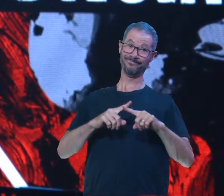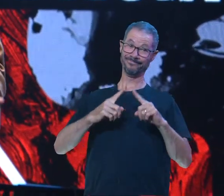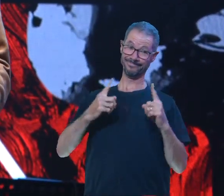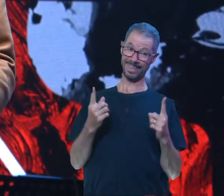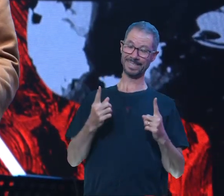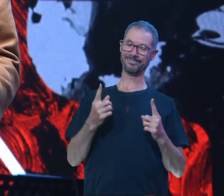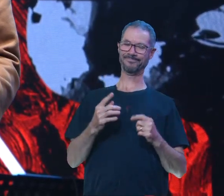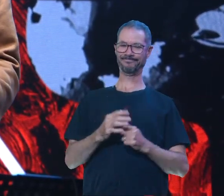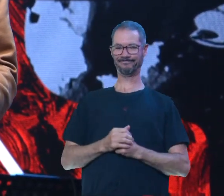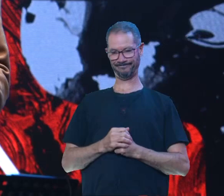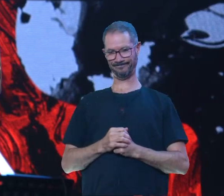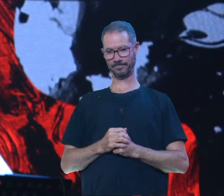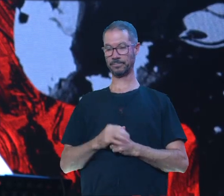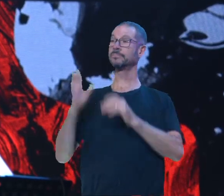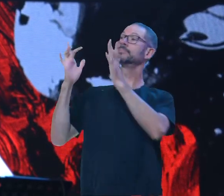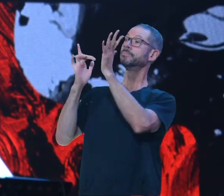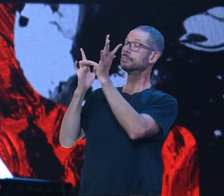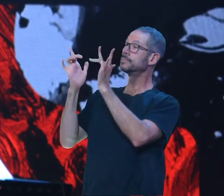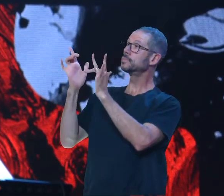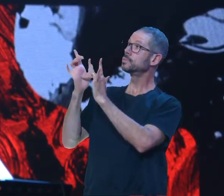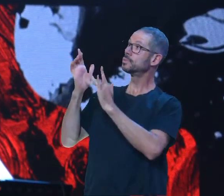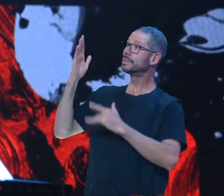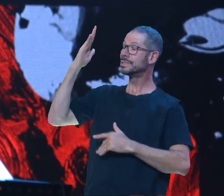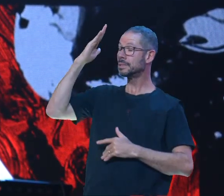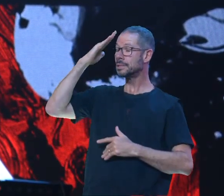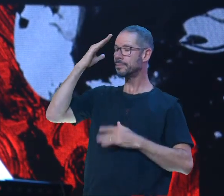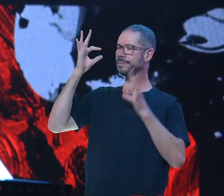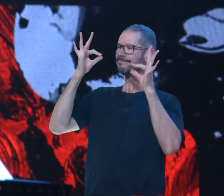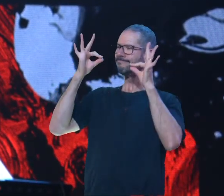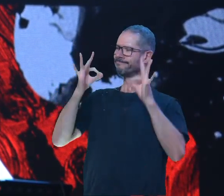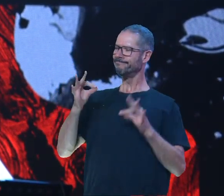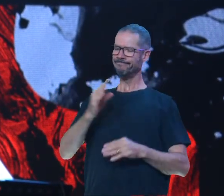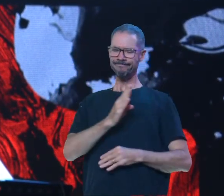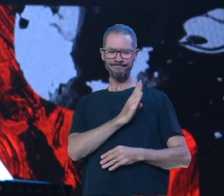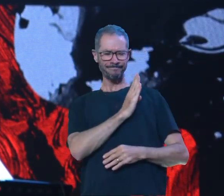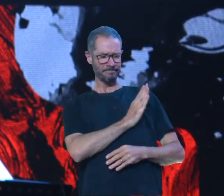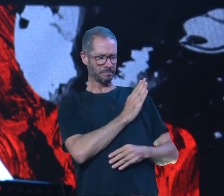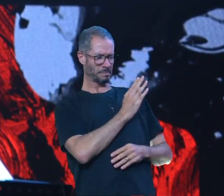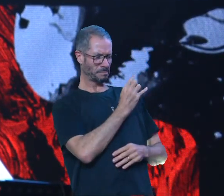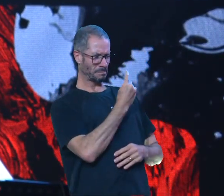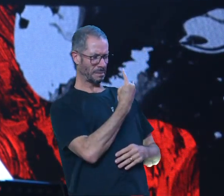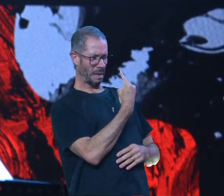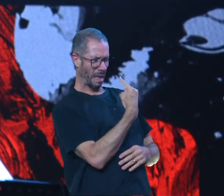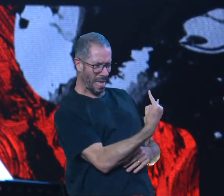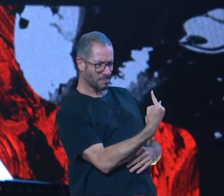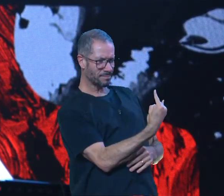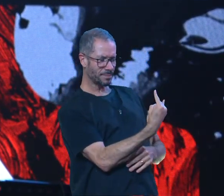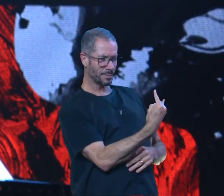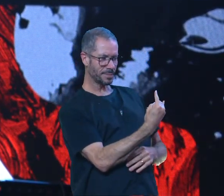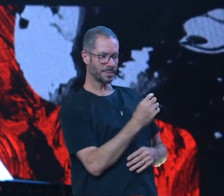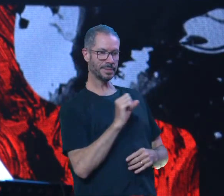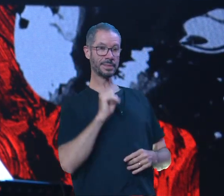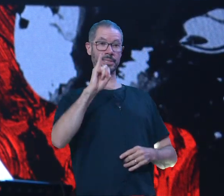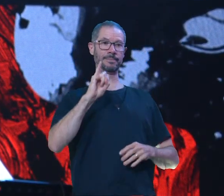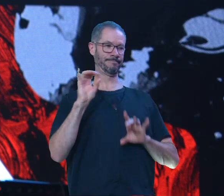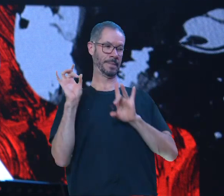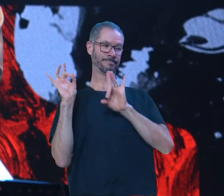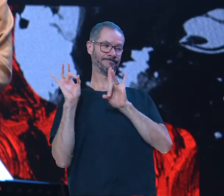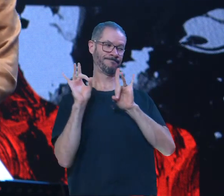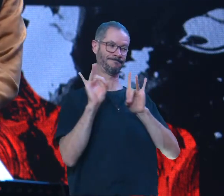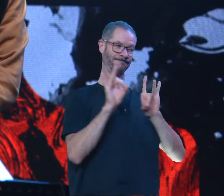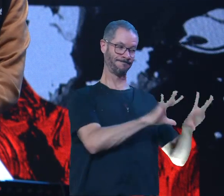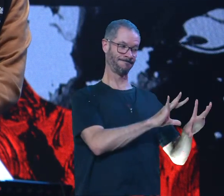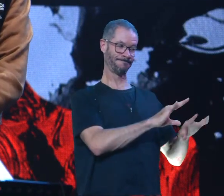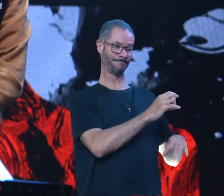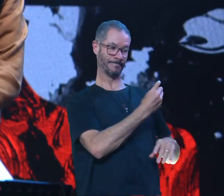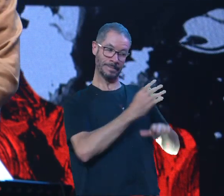E sabe, meu irmão, Jesus sabe exatamente o que atrai o seu coração. E enquanto você não renunciar àquilo que mais atrai